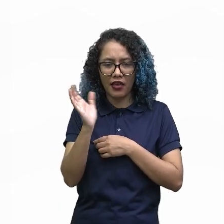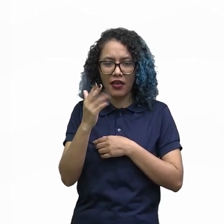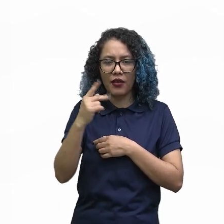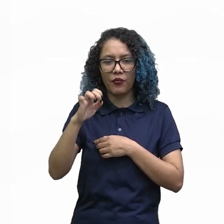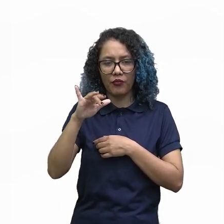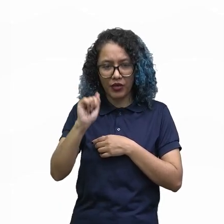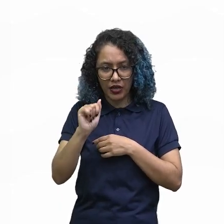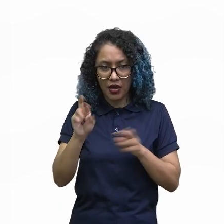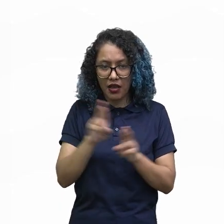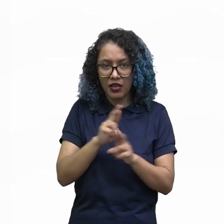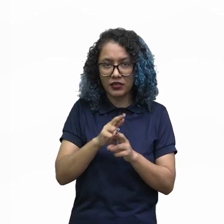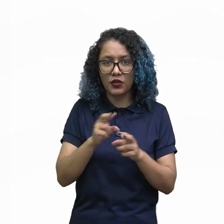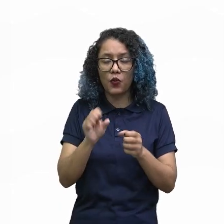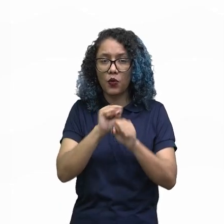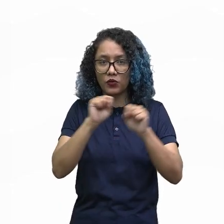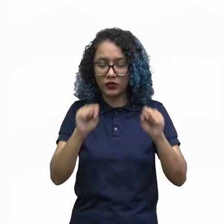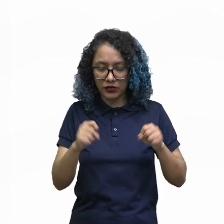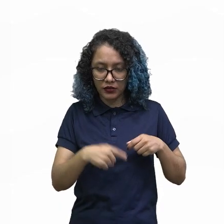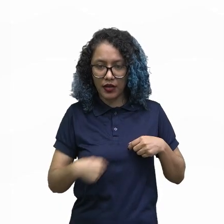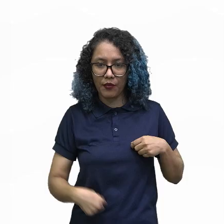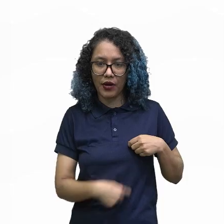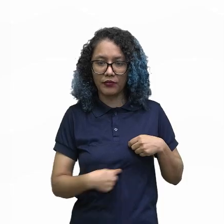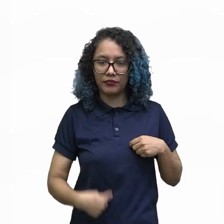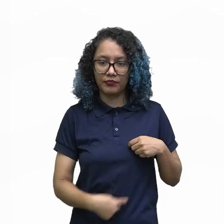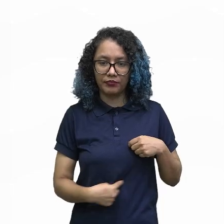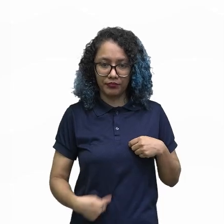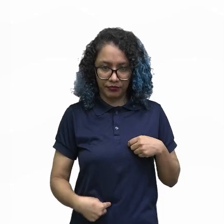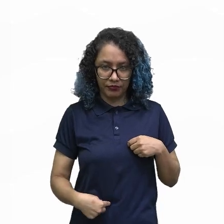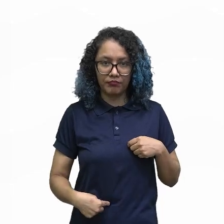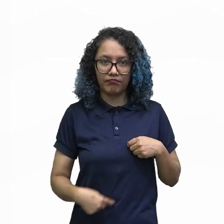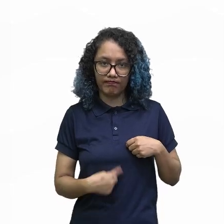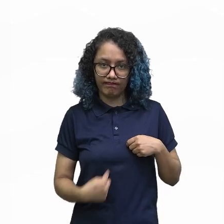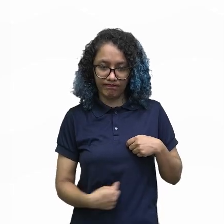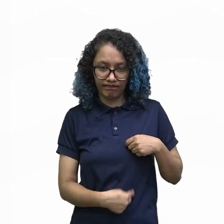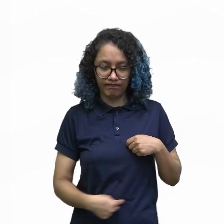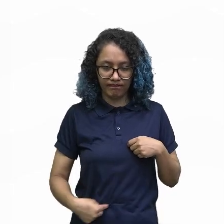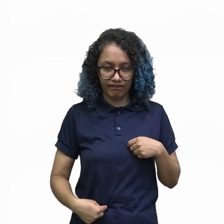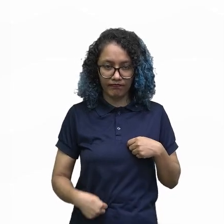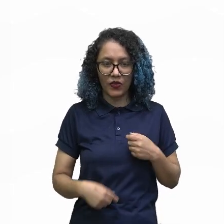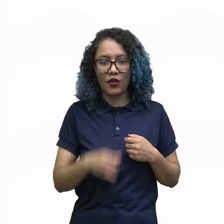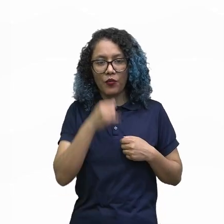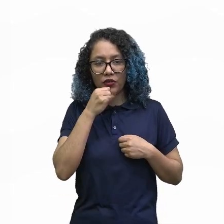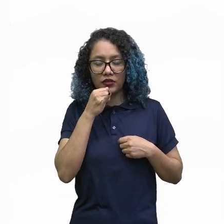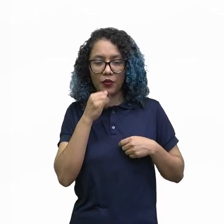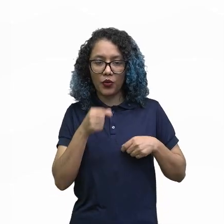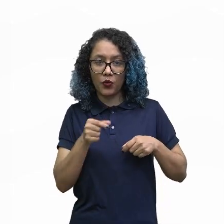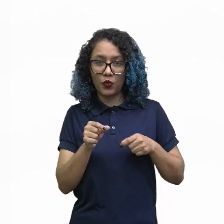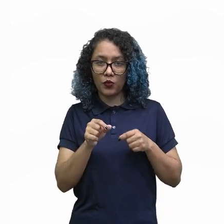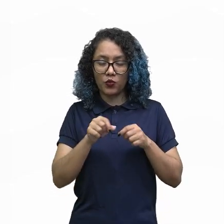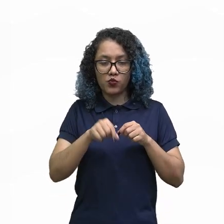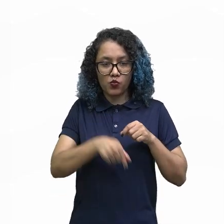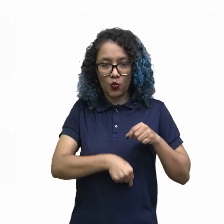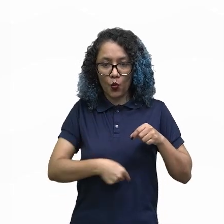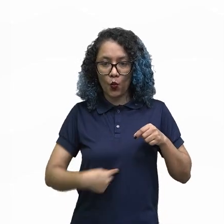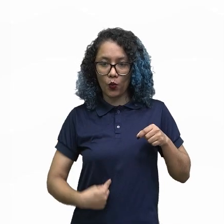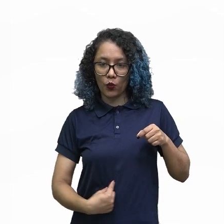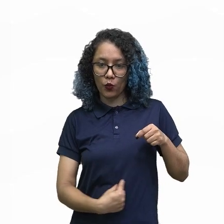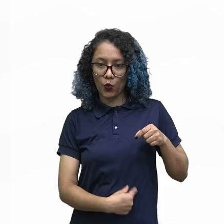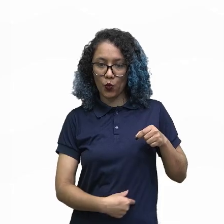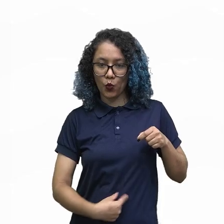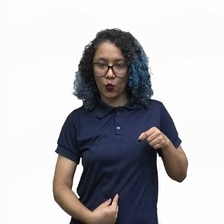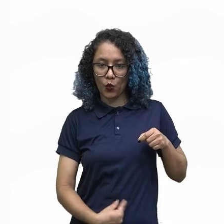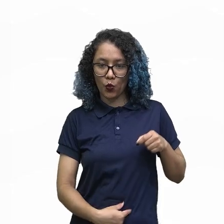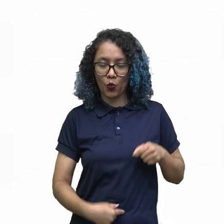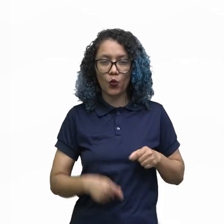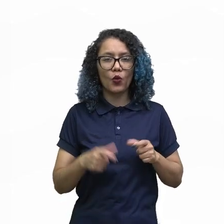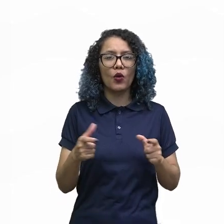intestino, né? Com o sistema ali digestório, né? Então, a gente tem ali o intestino delgado e a gente sabe que lá no intestino delgado é